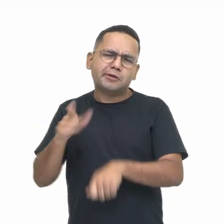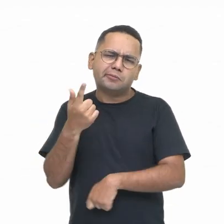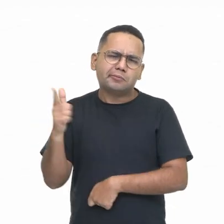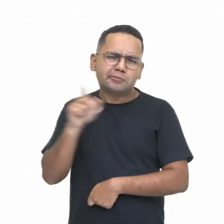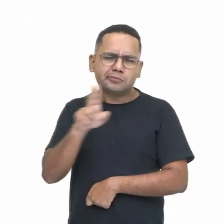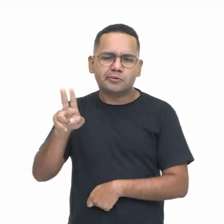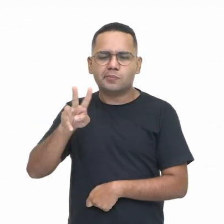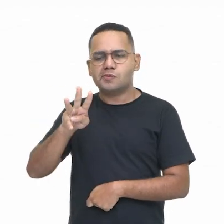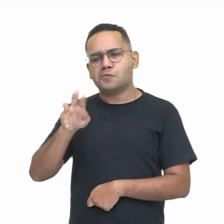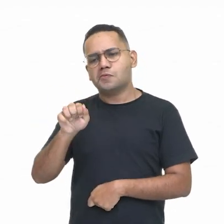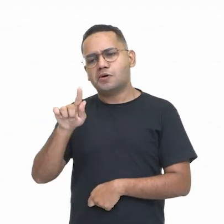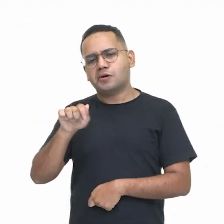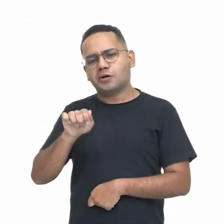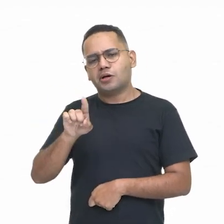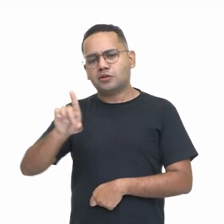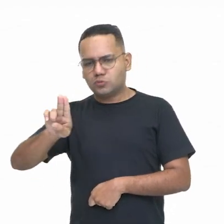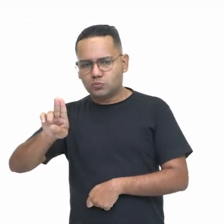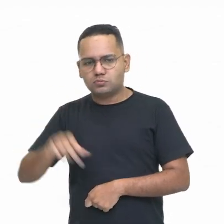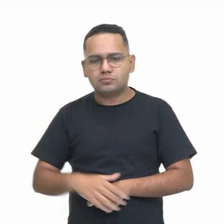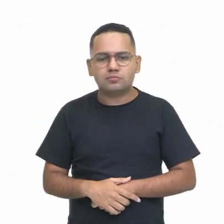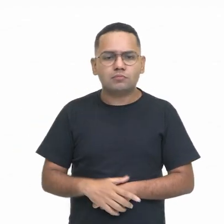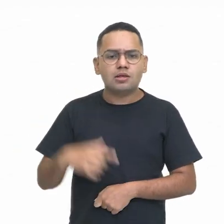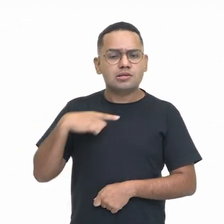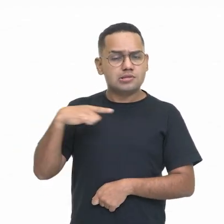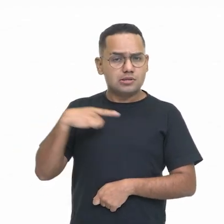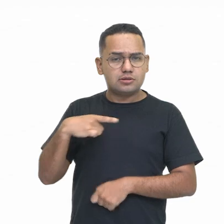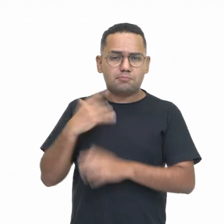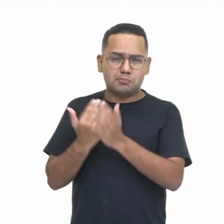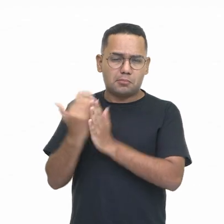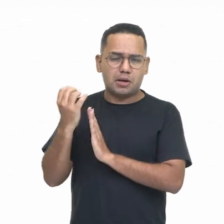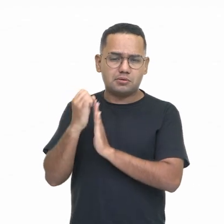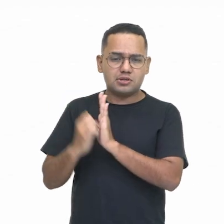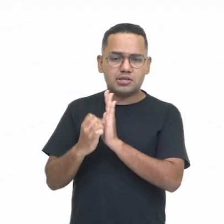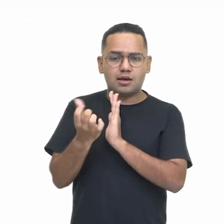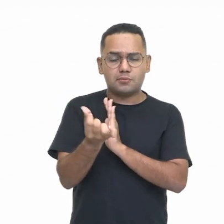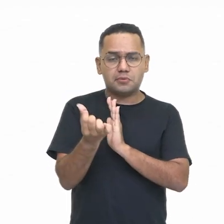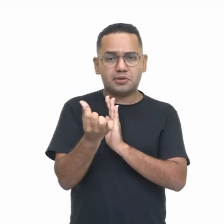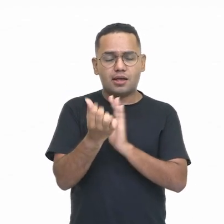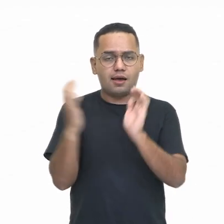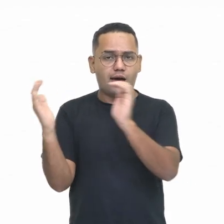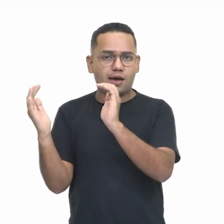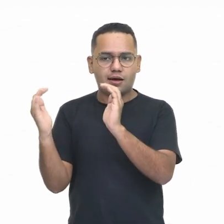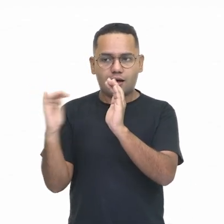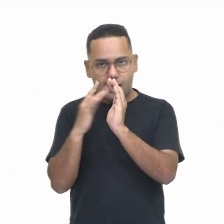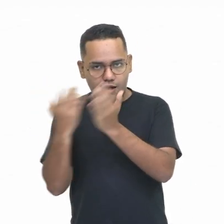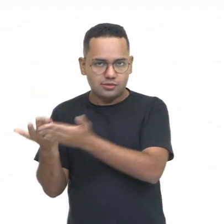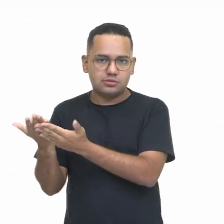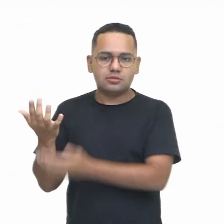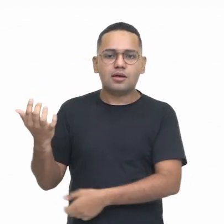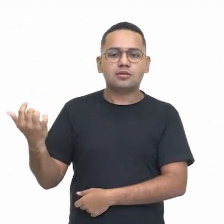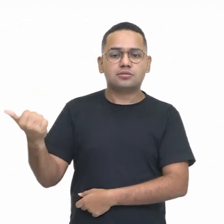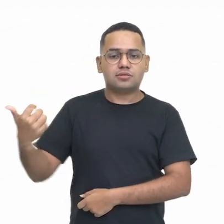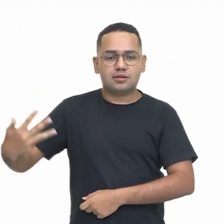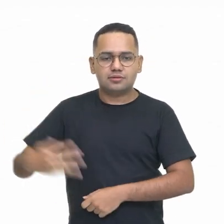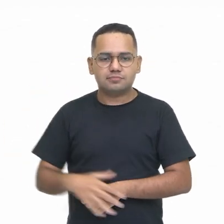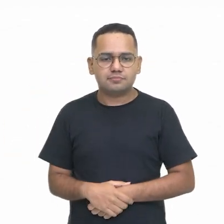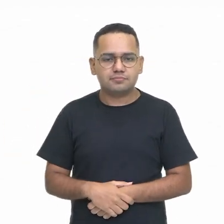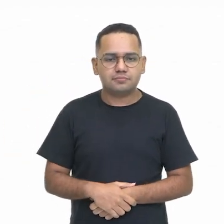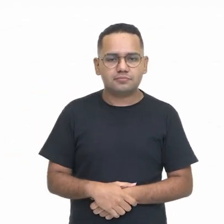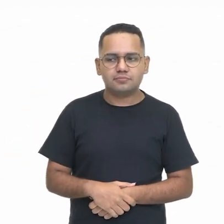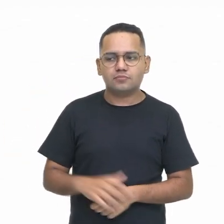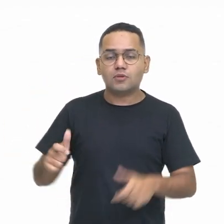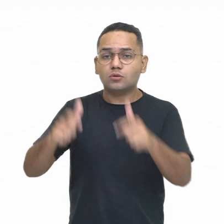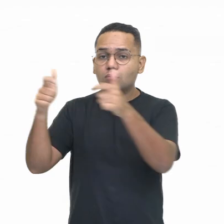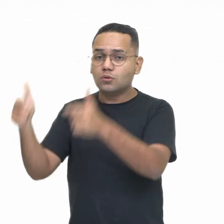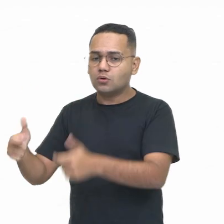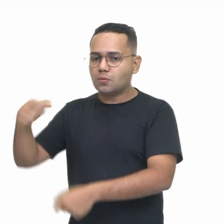ou Vagadu, né, floresceu entre os séculos 6 e 13, tá? Situado